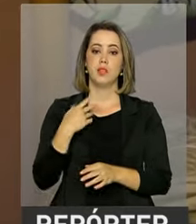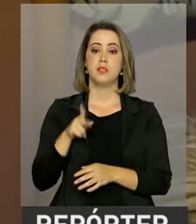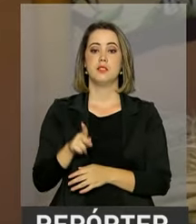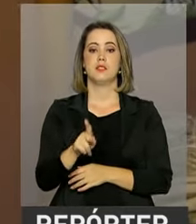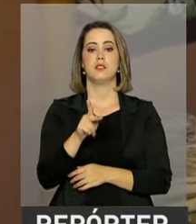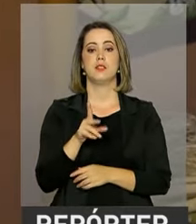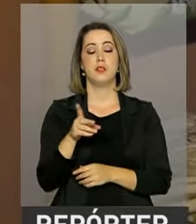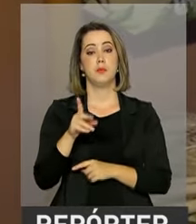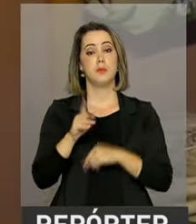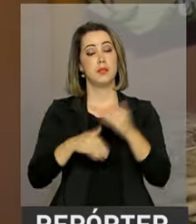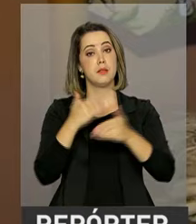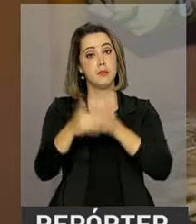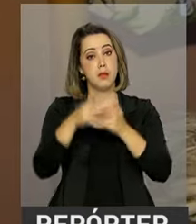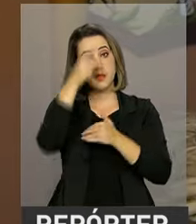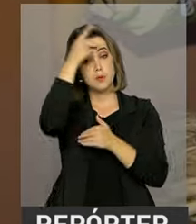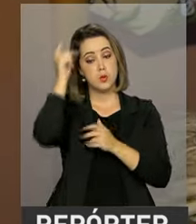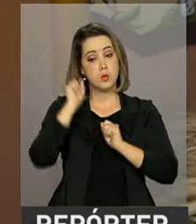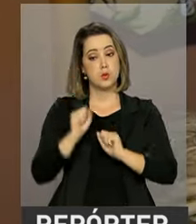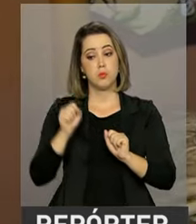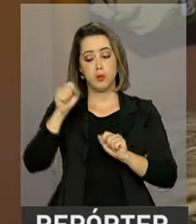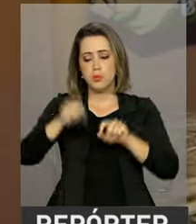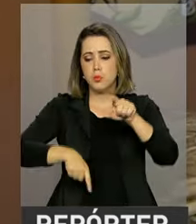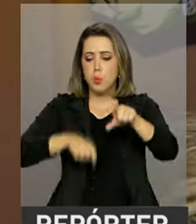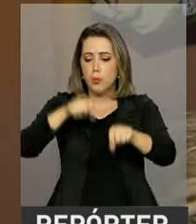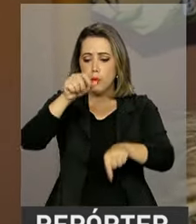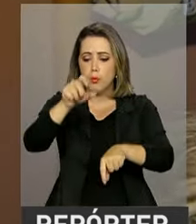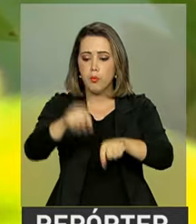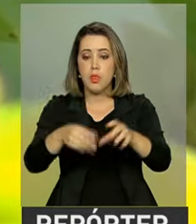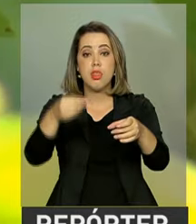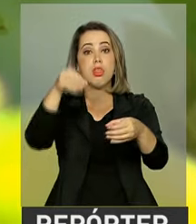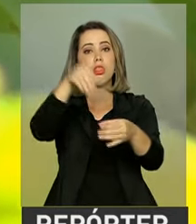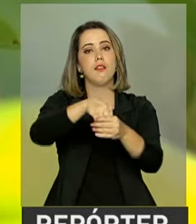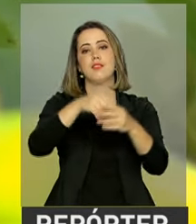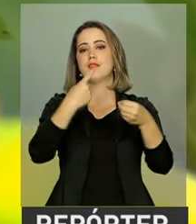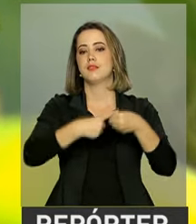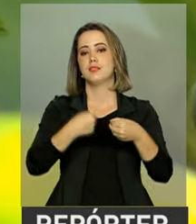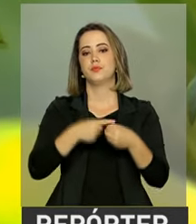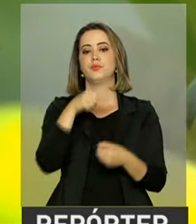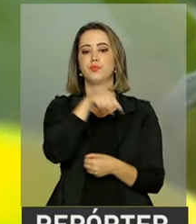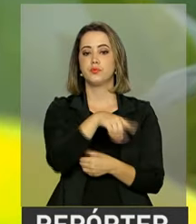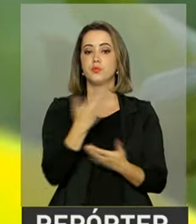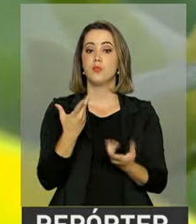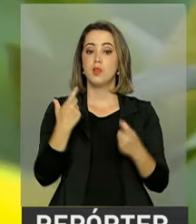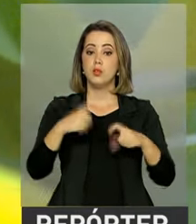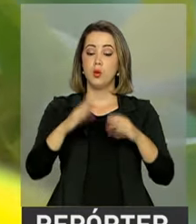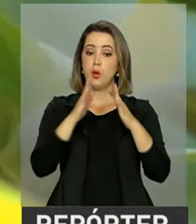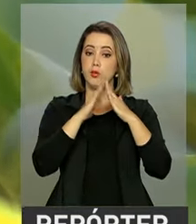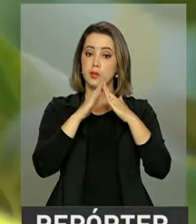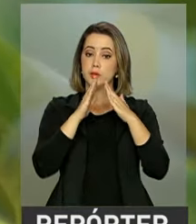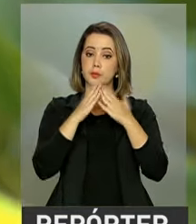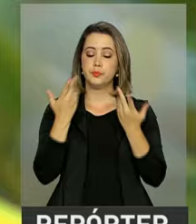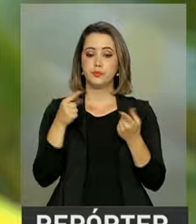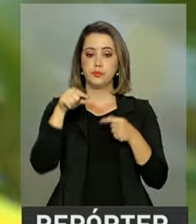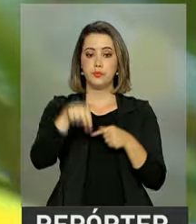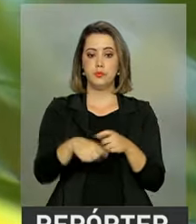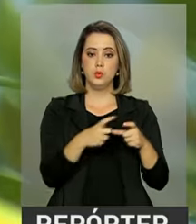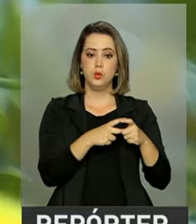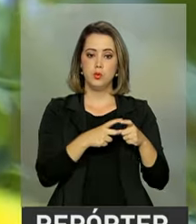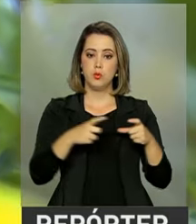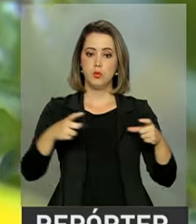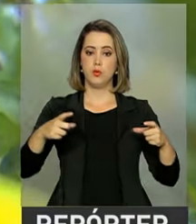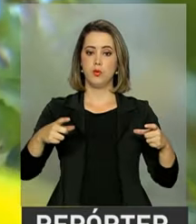mais, produzir, né, na cidade. Esse é o quintal da Vanessa. Só aqui, nesse trechinho